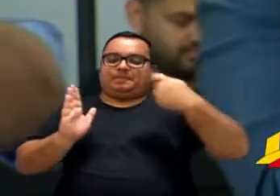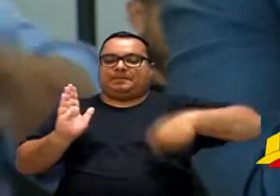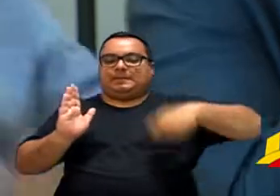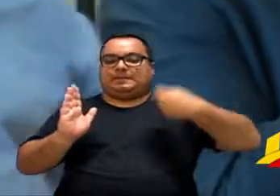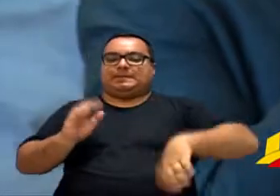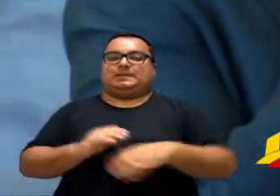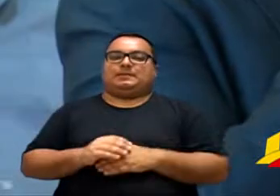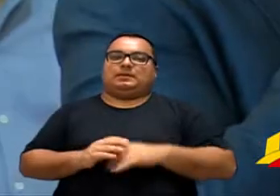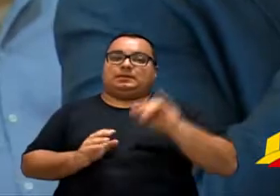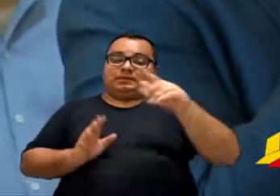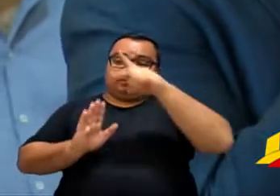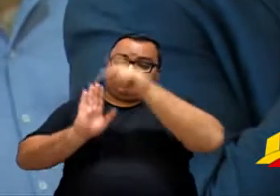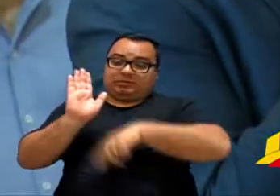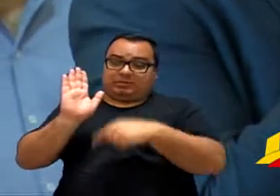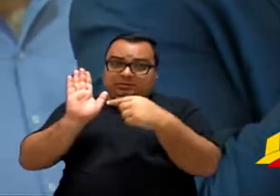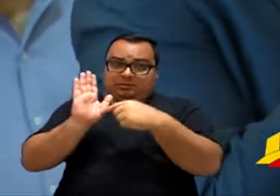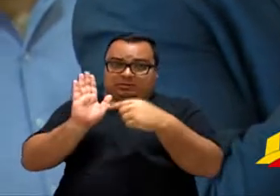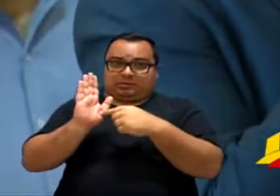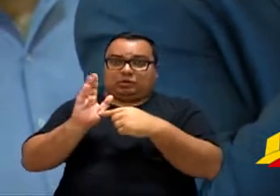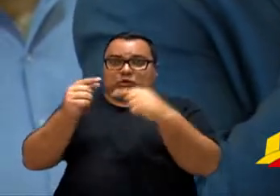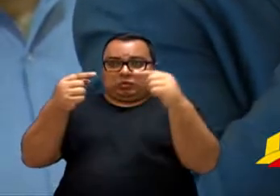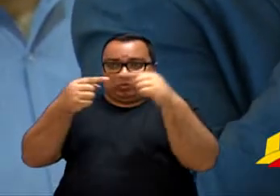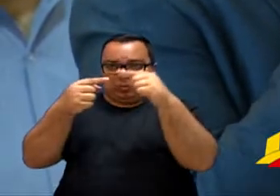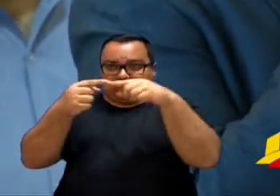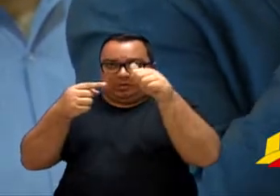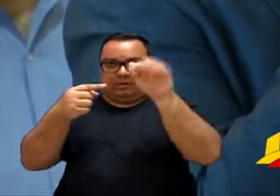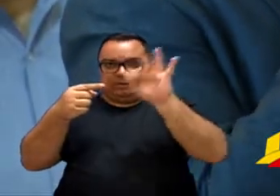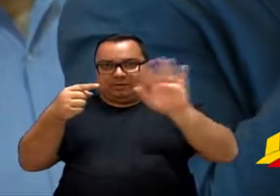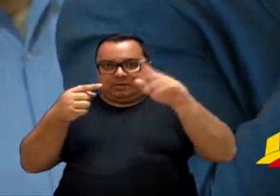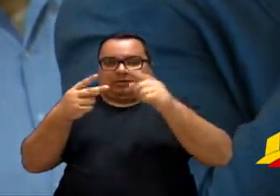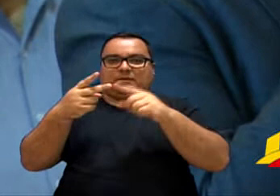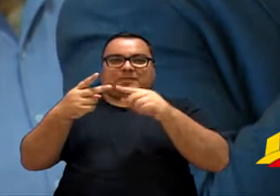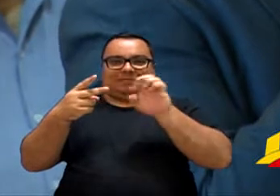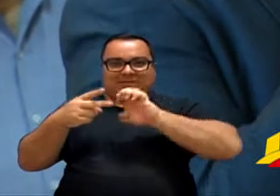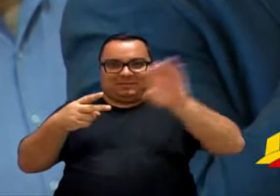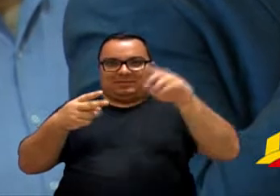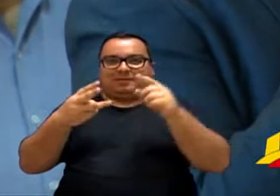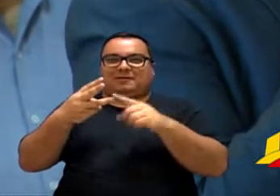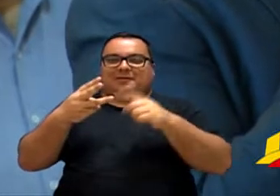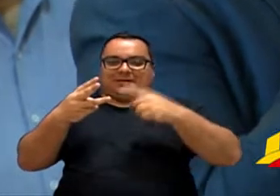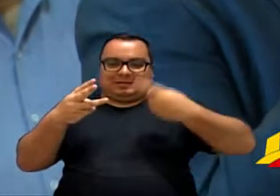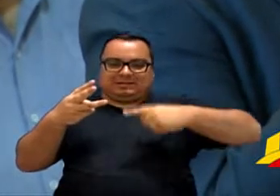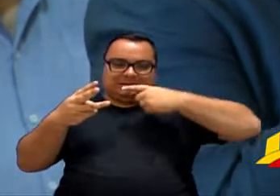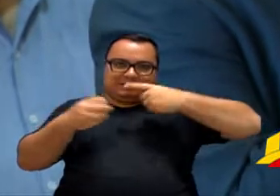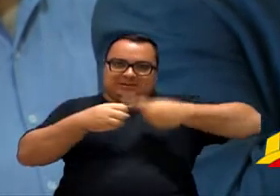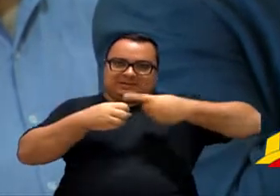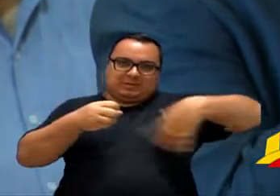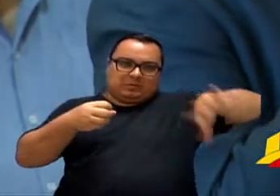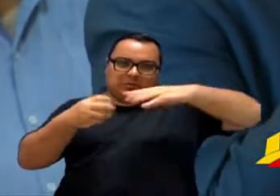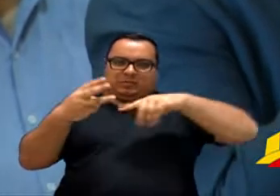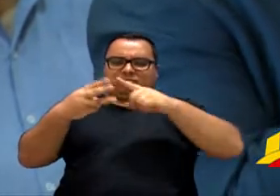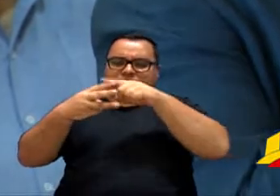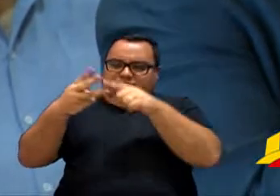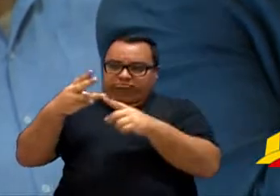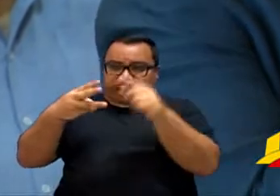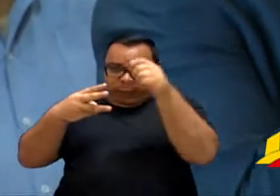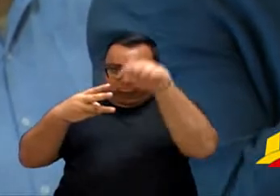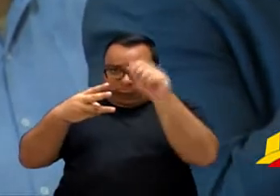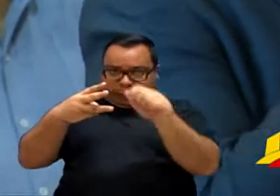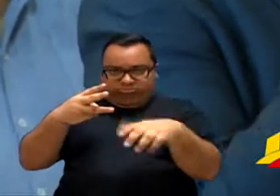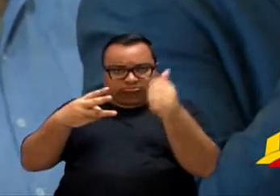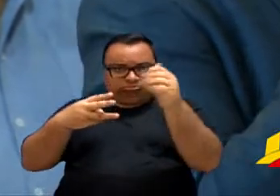se o projeto está dentro está atendendo a constituição é municipal que a nossa lei orgânica legal